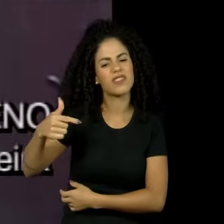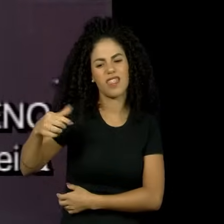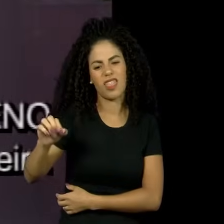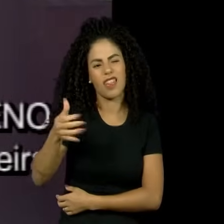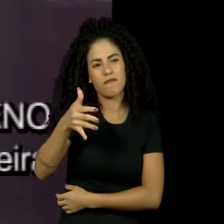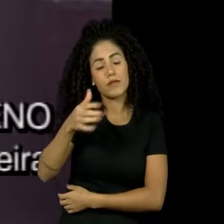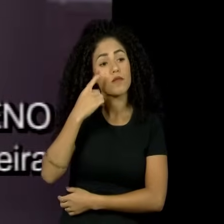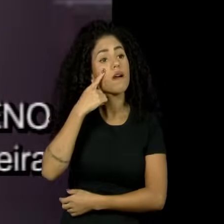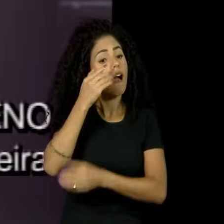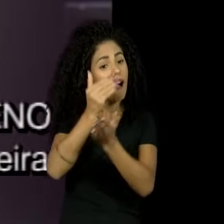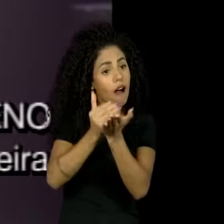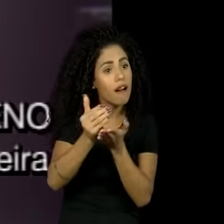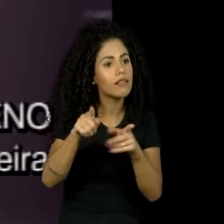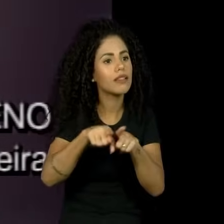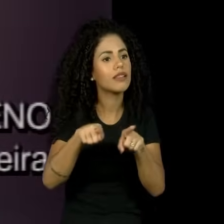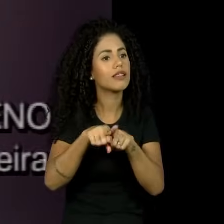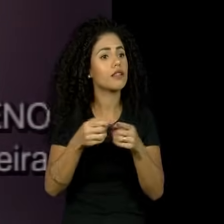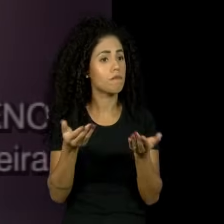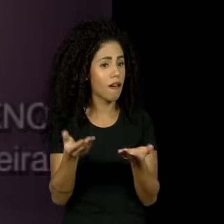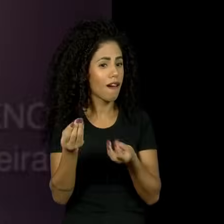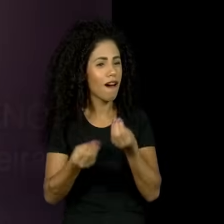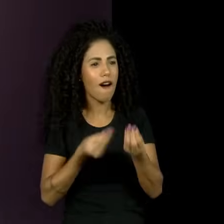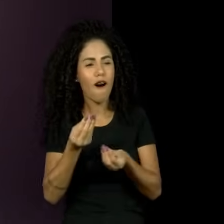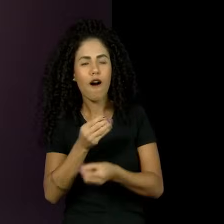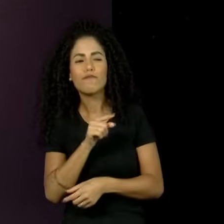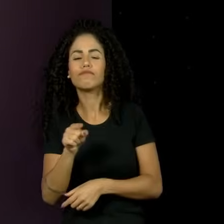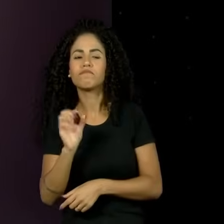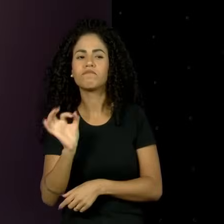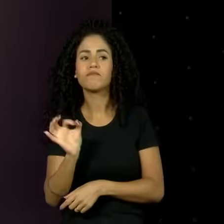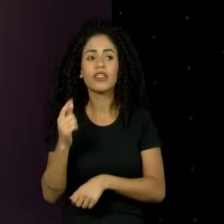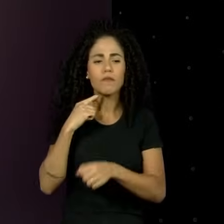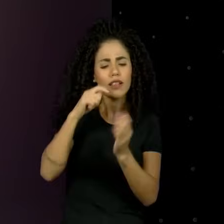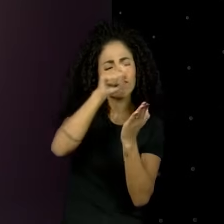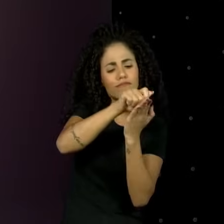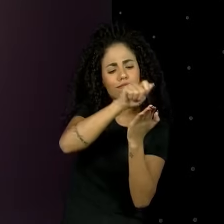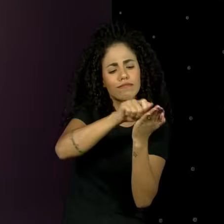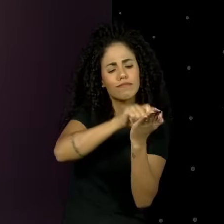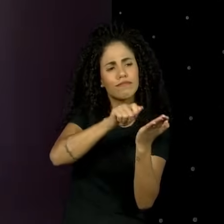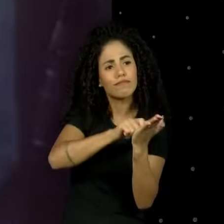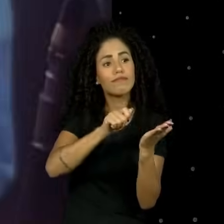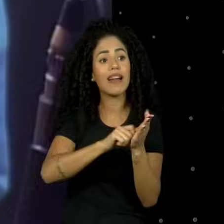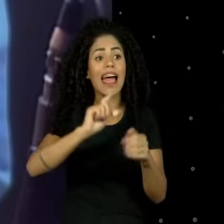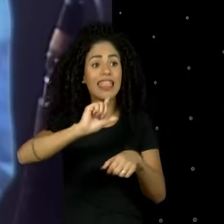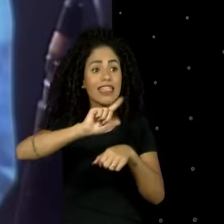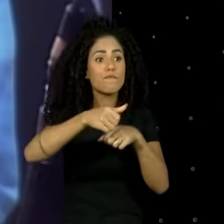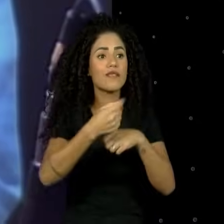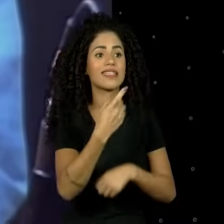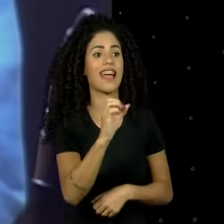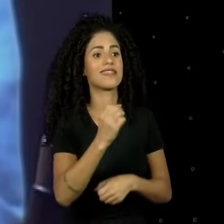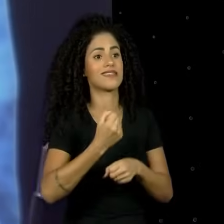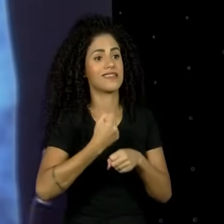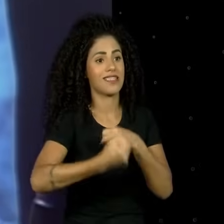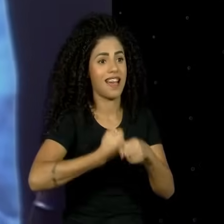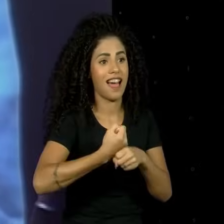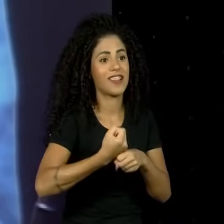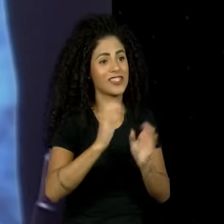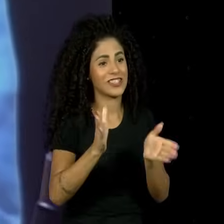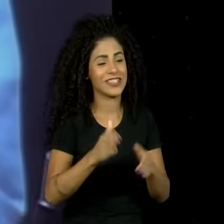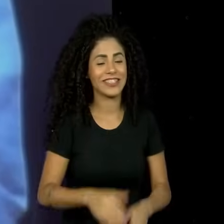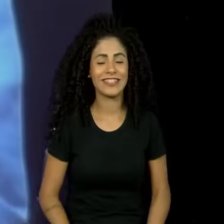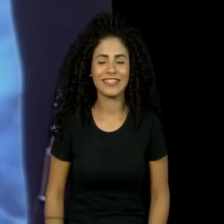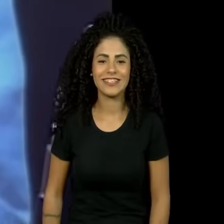70, e comecei a carreira de escritor 10 anos depois.